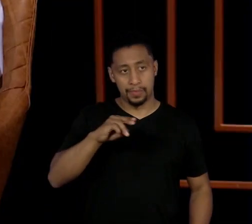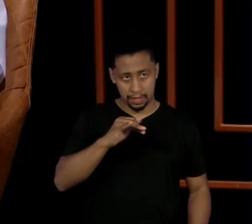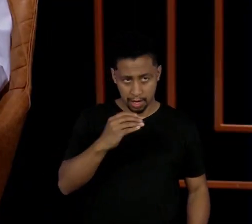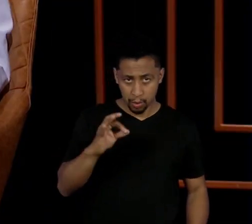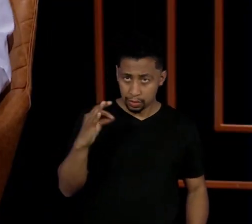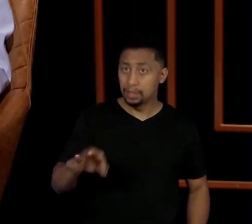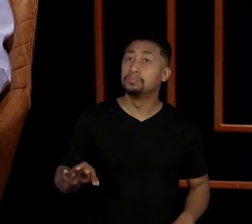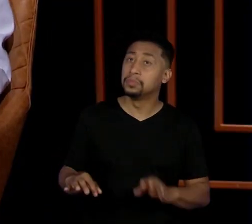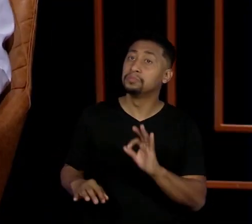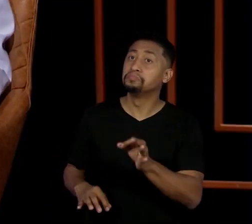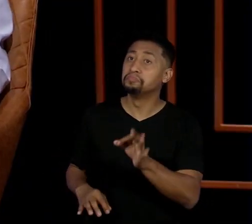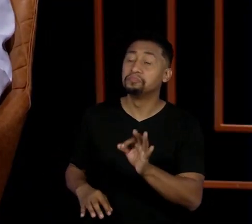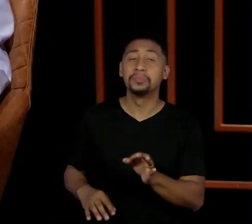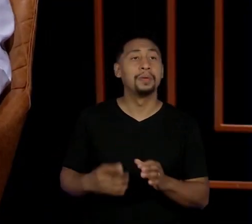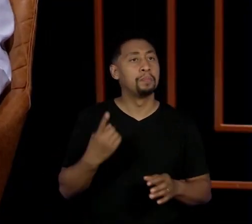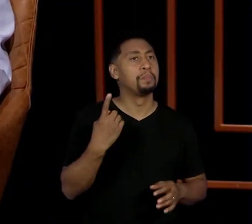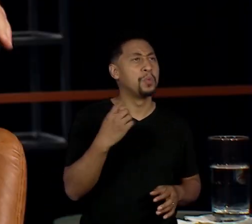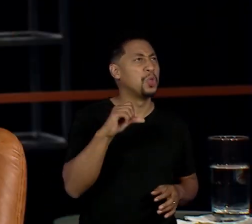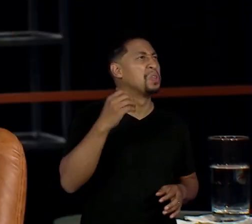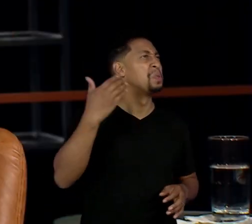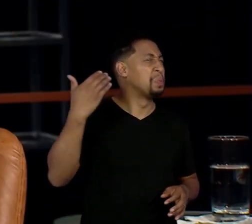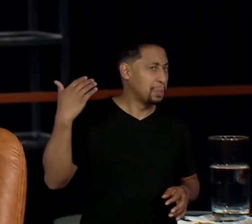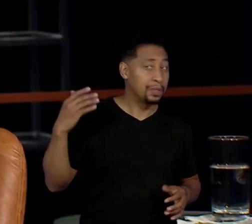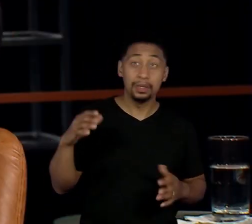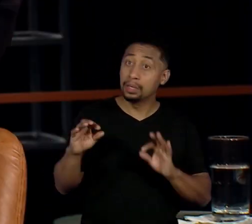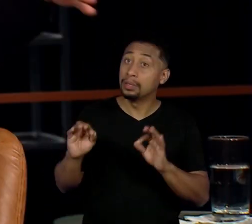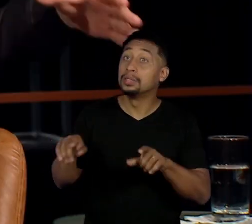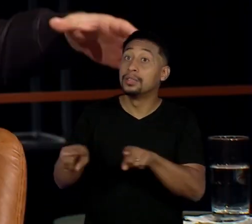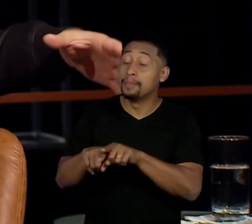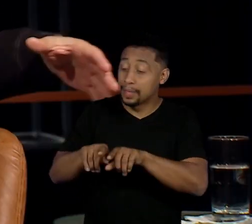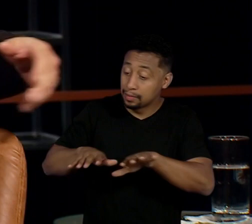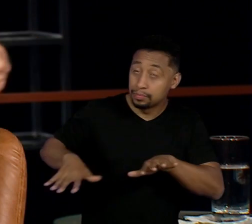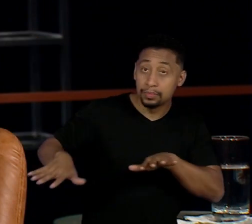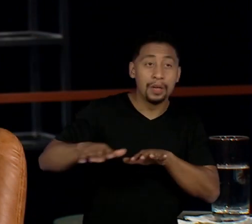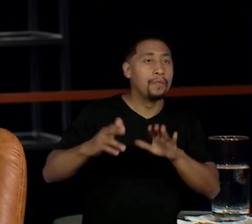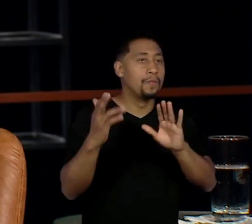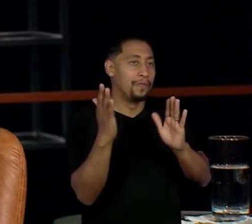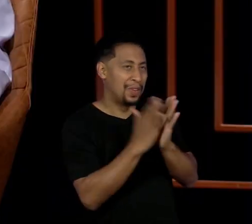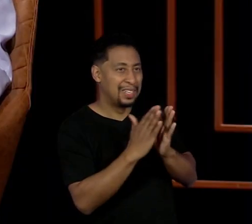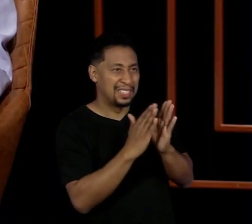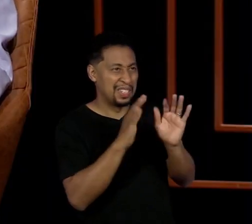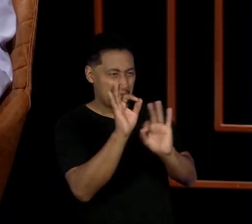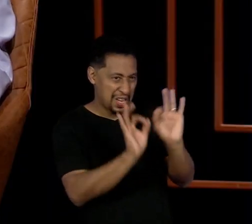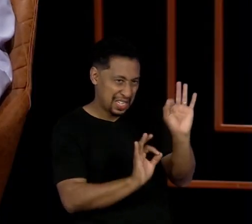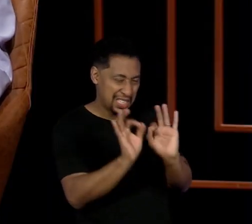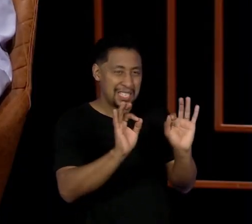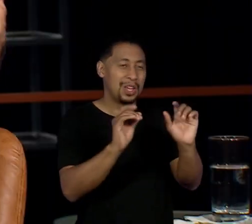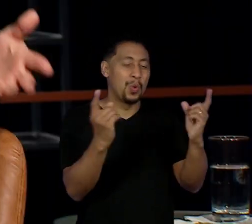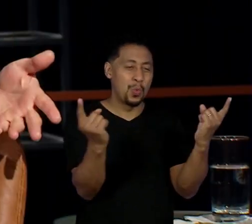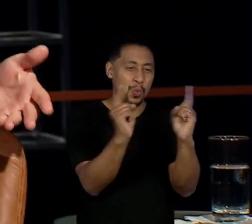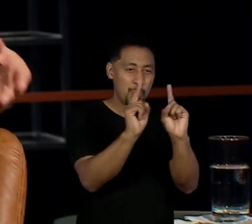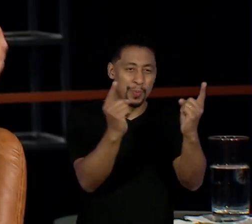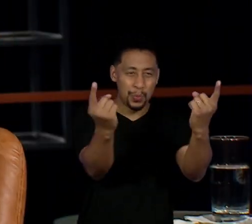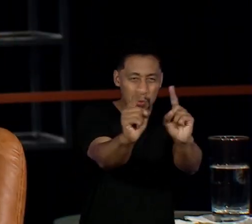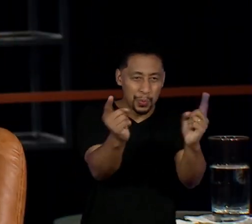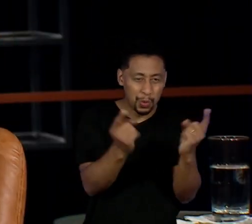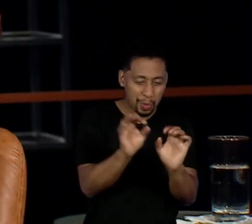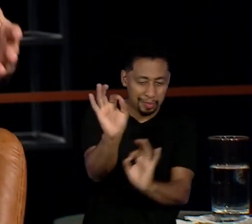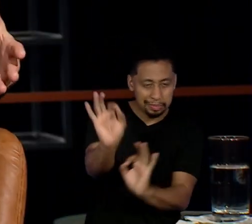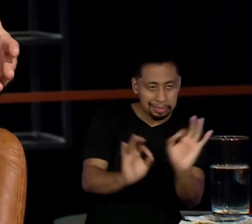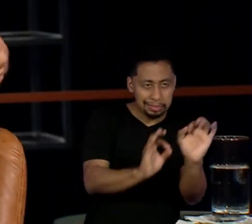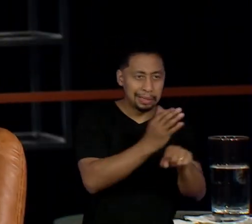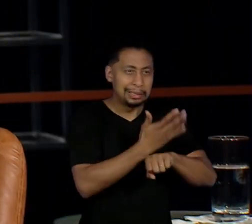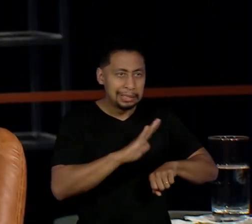Também era do tablado. Também era tablado, e que fazia montagens com dezenas de atores e tal. Era um teatro feito na raça, uma coisa